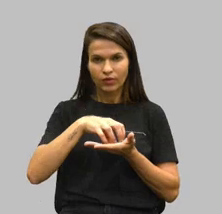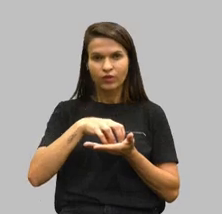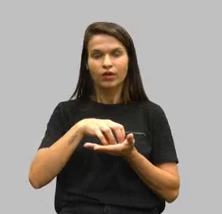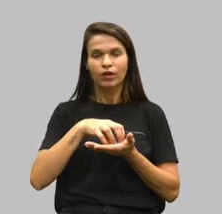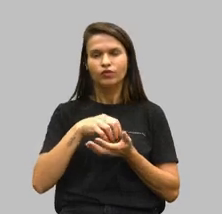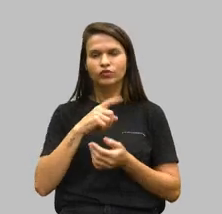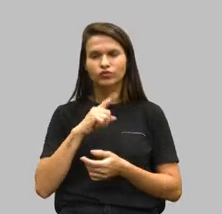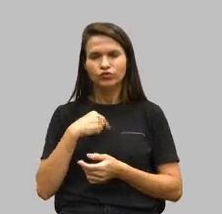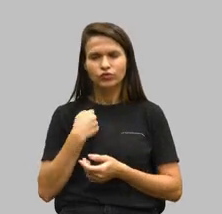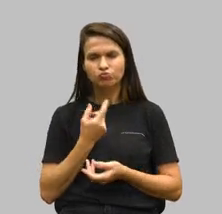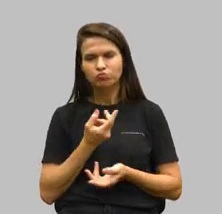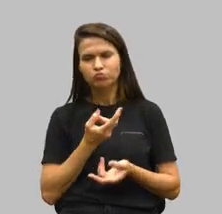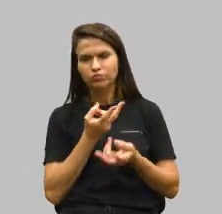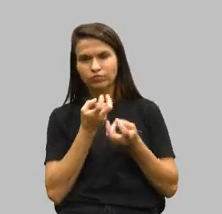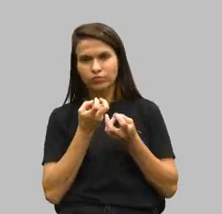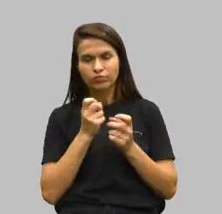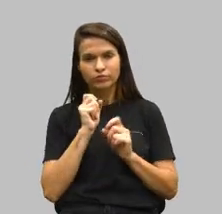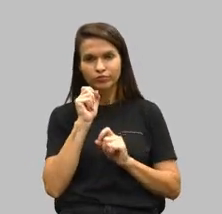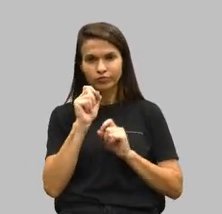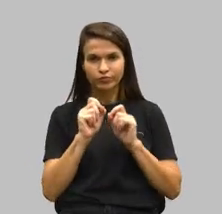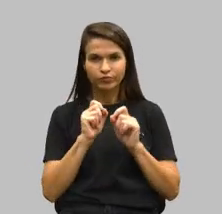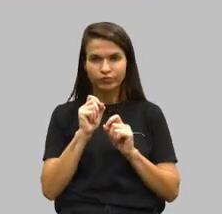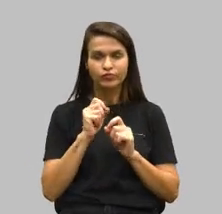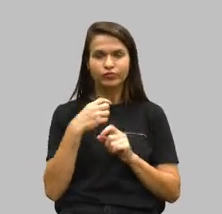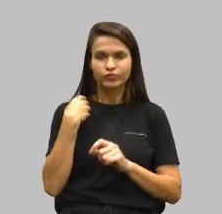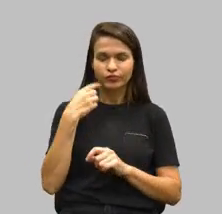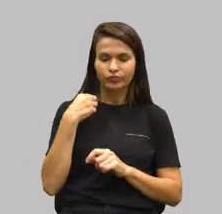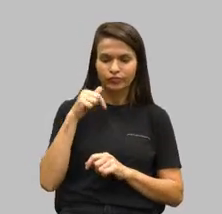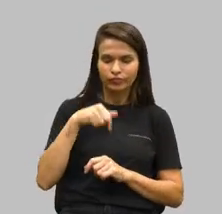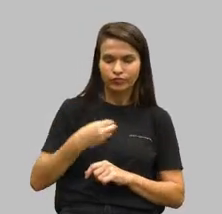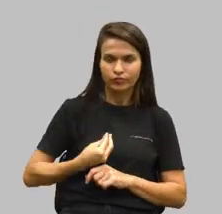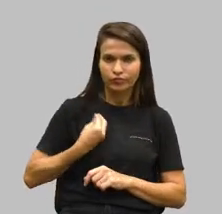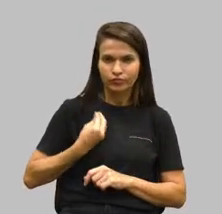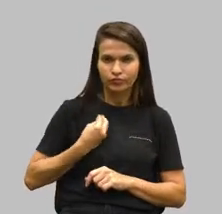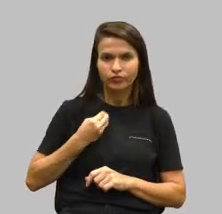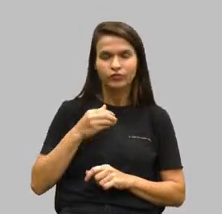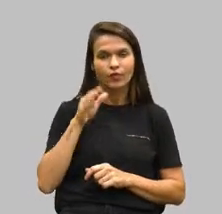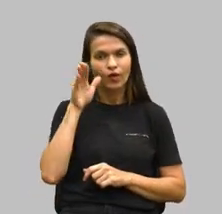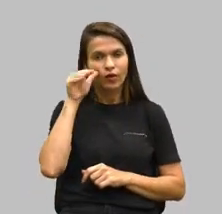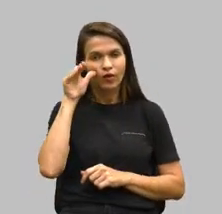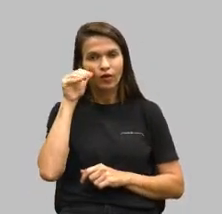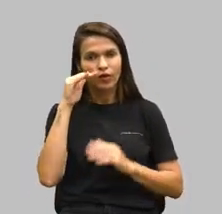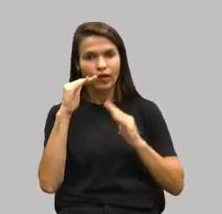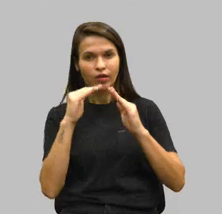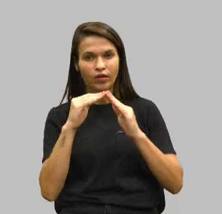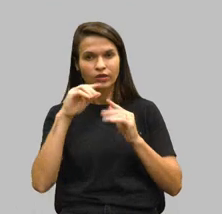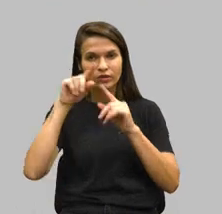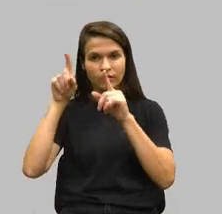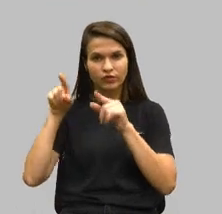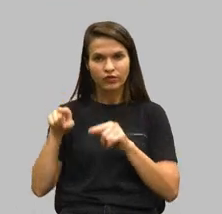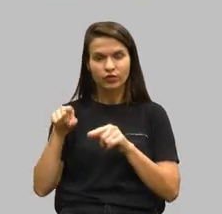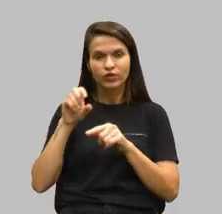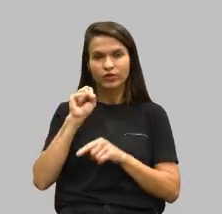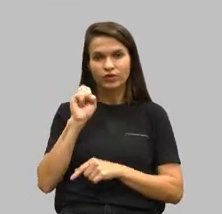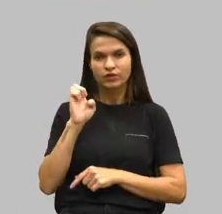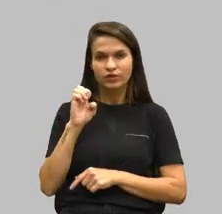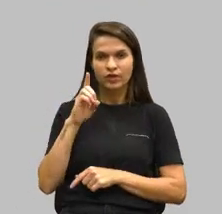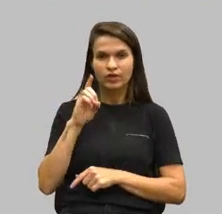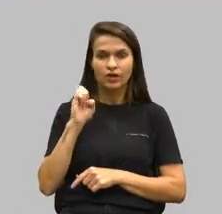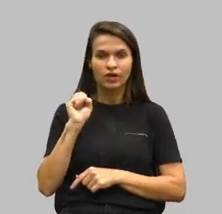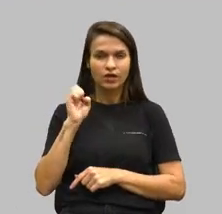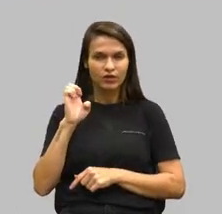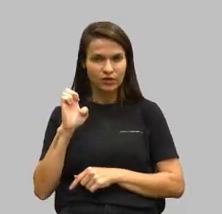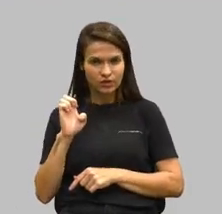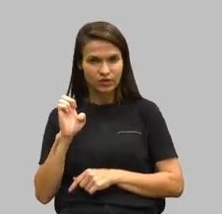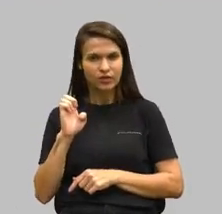observa deputados e deputadas aqui presentes aqueles estão acompanhando de casa os servidores aí da cedes é que a política lá na